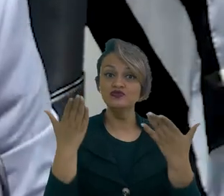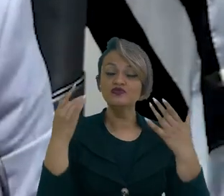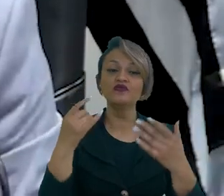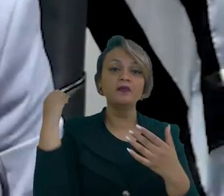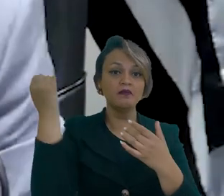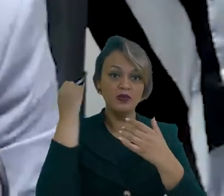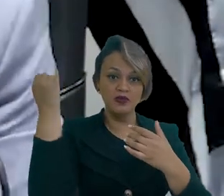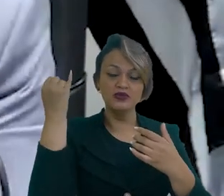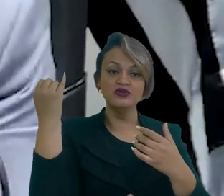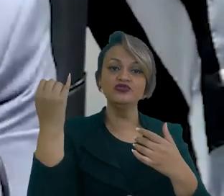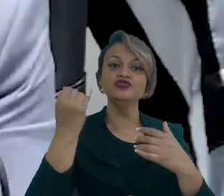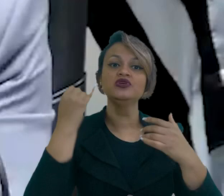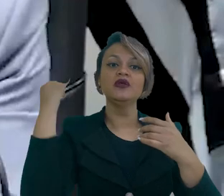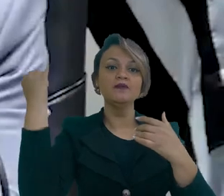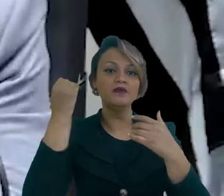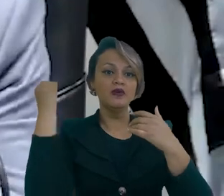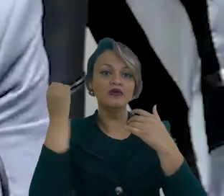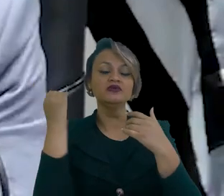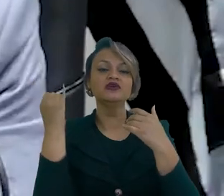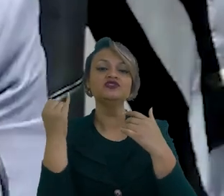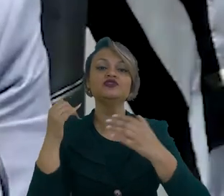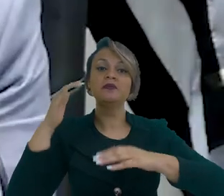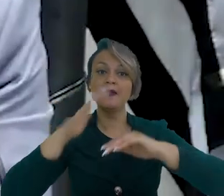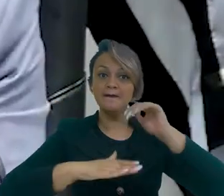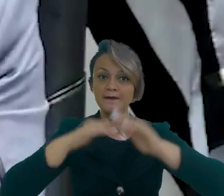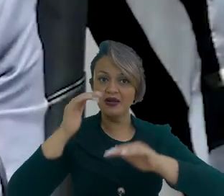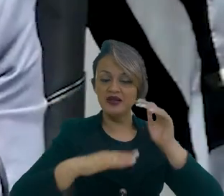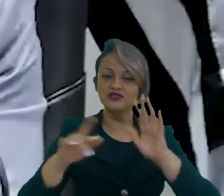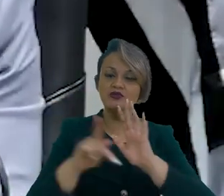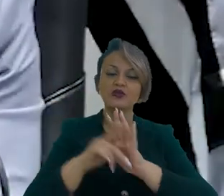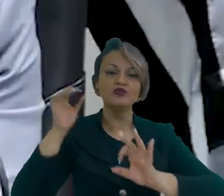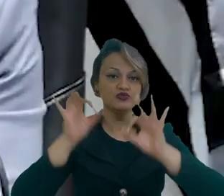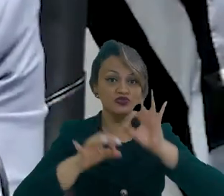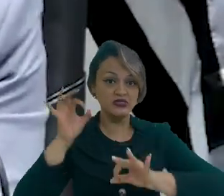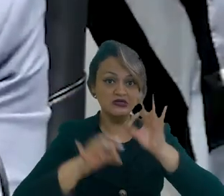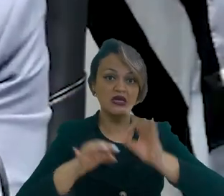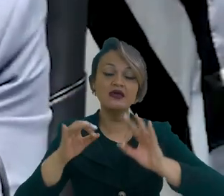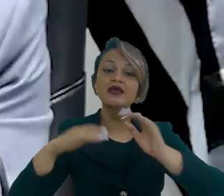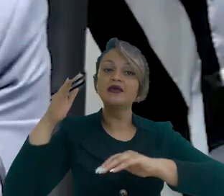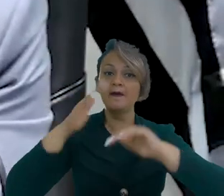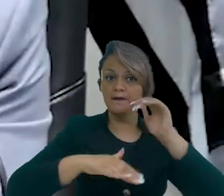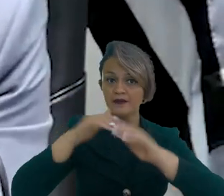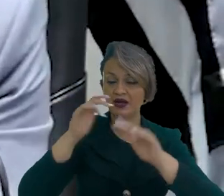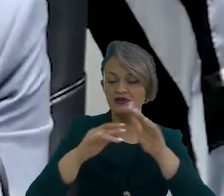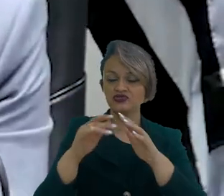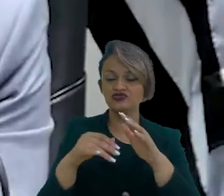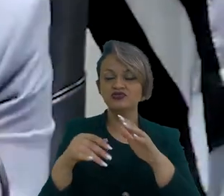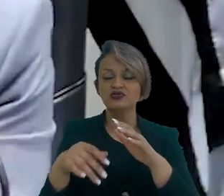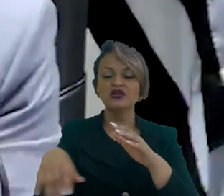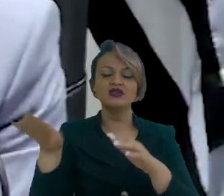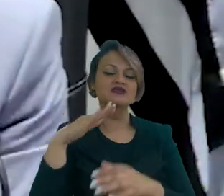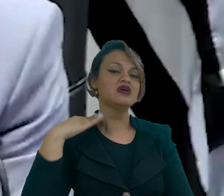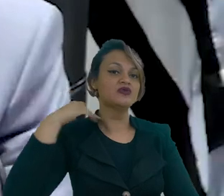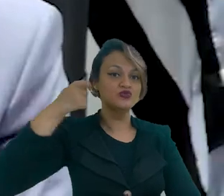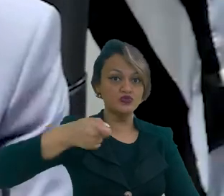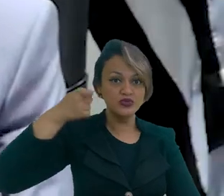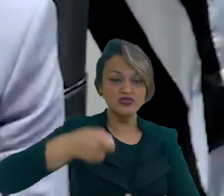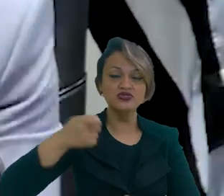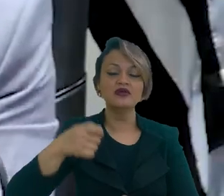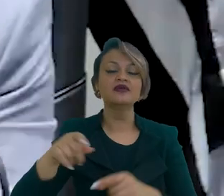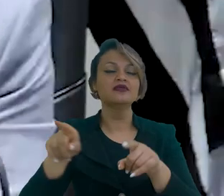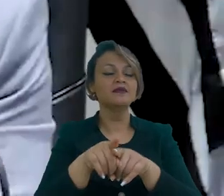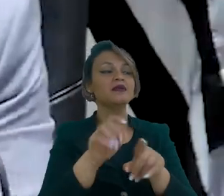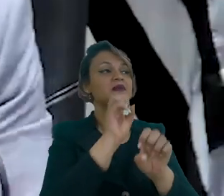e isso foi muito importante não só para nossa prática judiciária e nossa prática jurídica